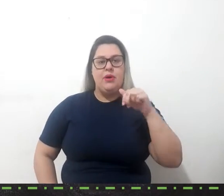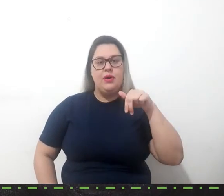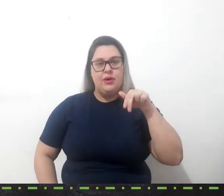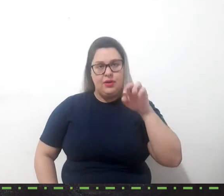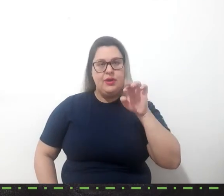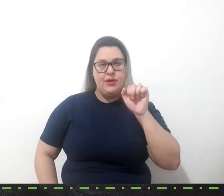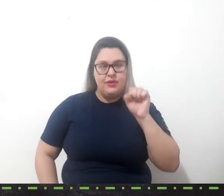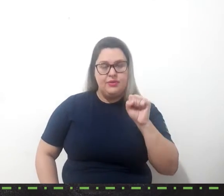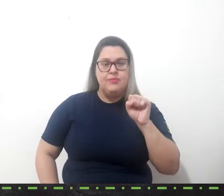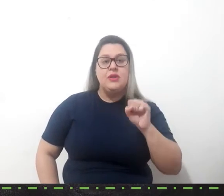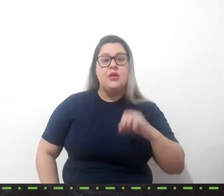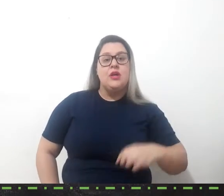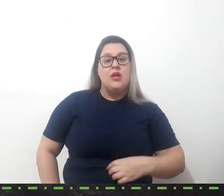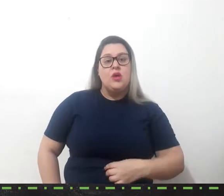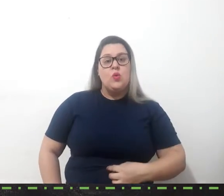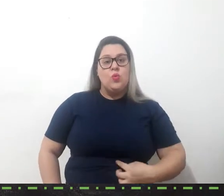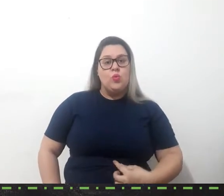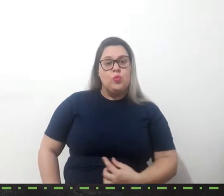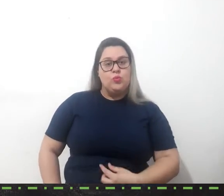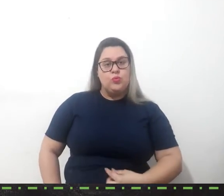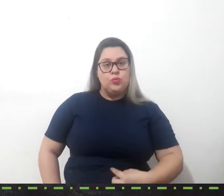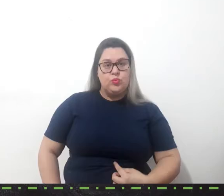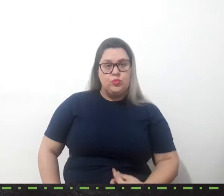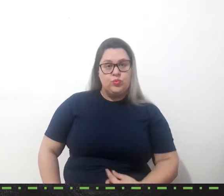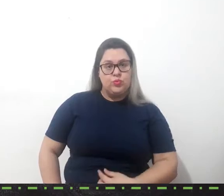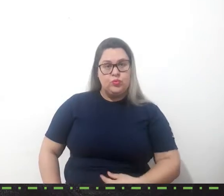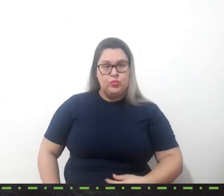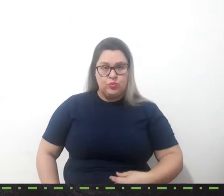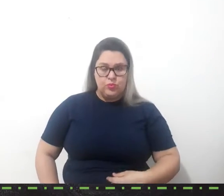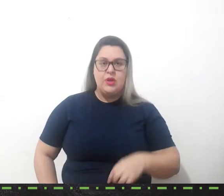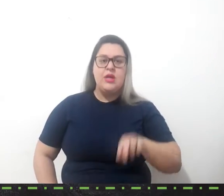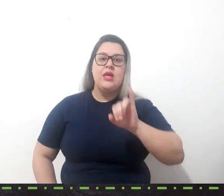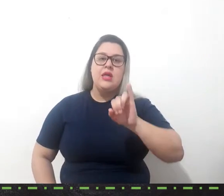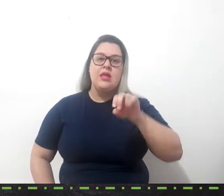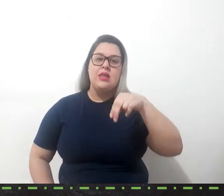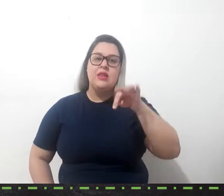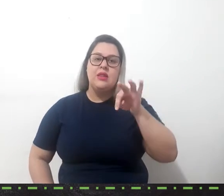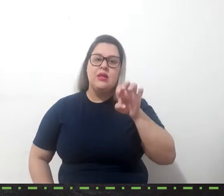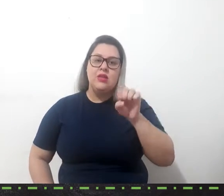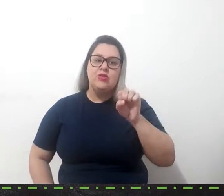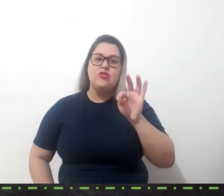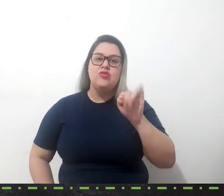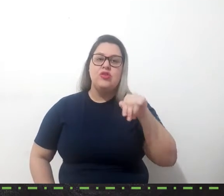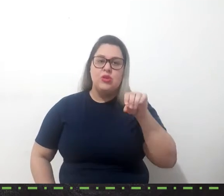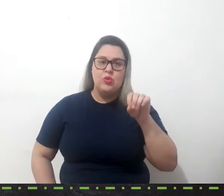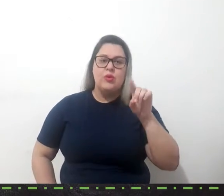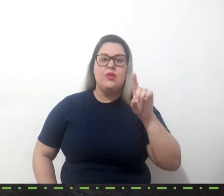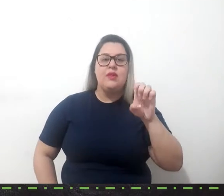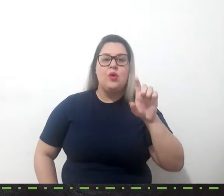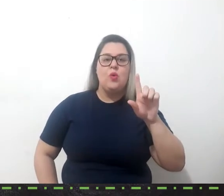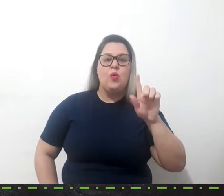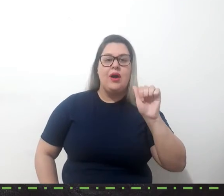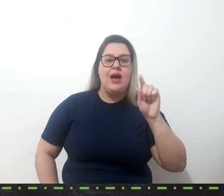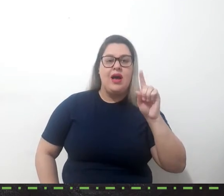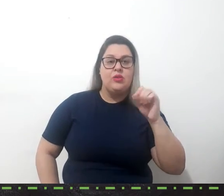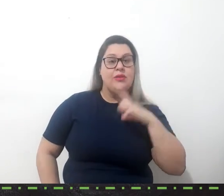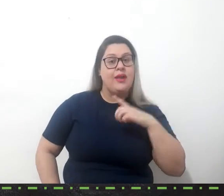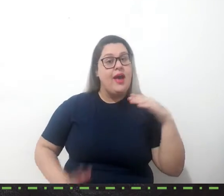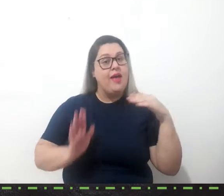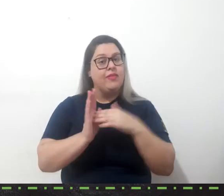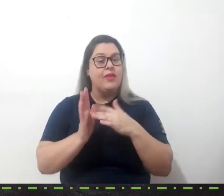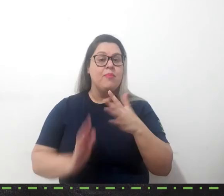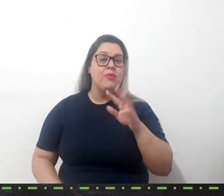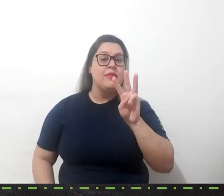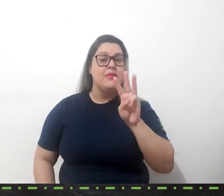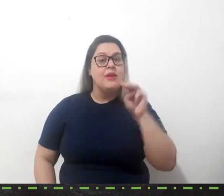O intestino delgado, que pode ter mais ou menos por volta de 3 metros, ele é bem grande e ele é cheio